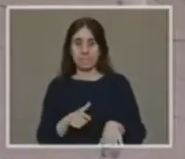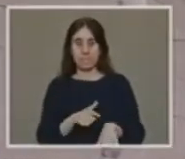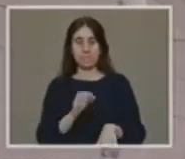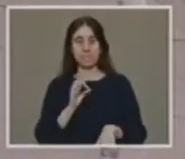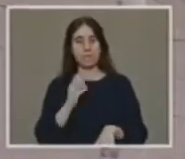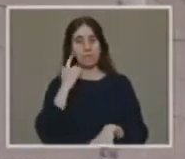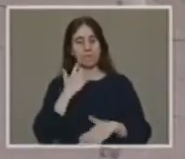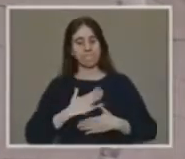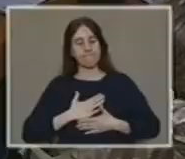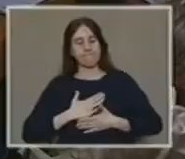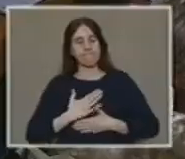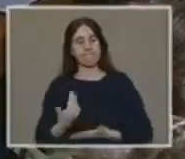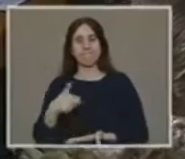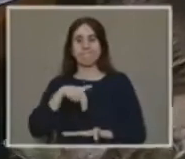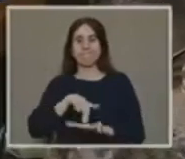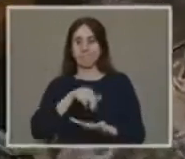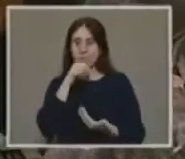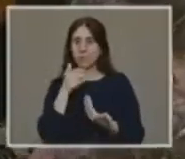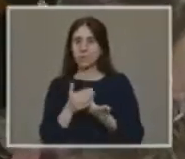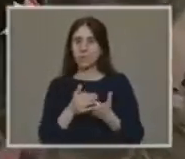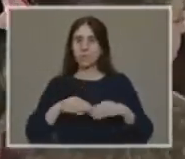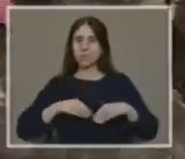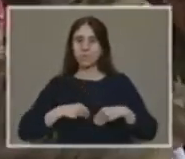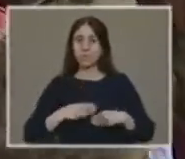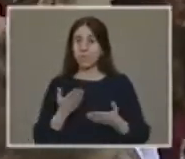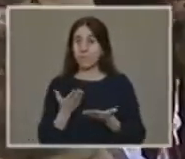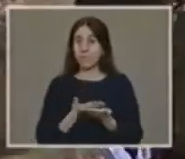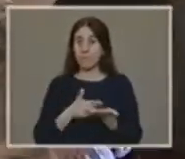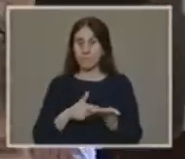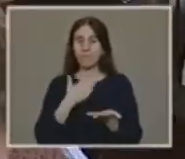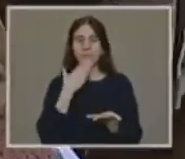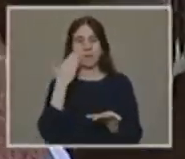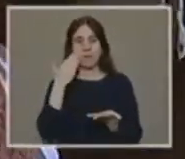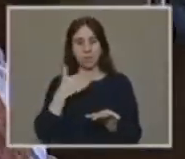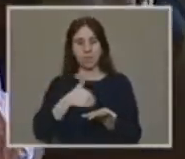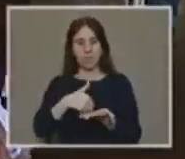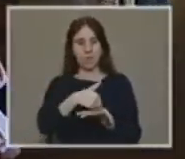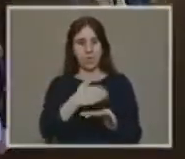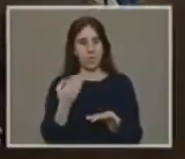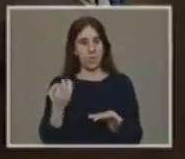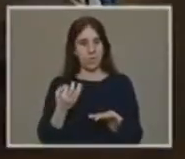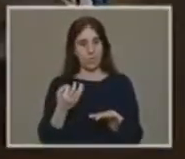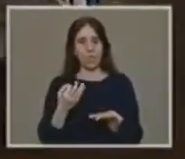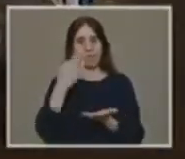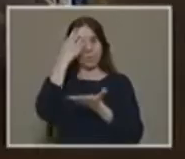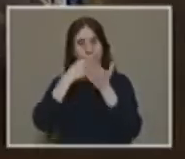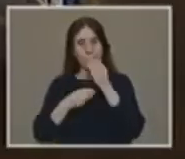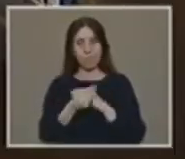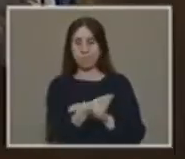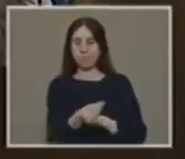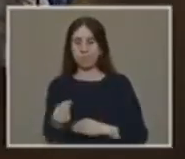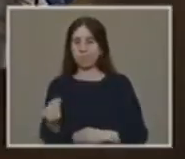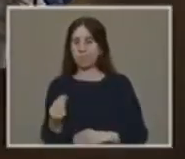entregava para voluntariamente sofrer a morte, tomou o pão, dando graças, partiu e deu aos seus discípulos,